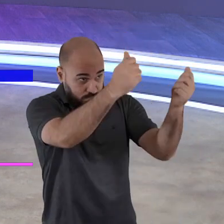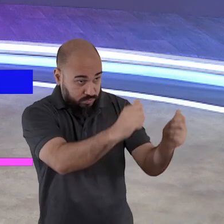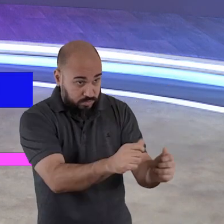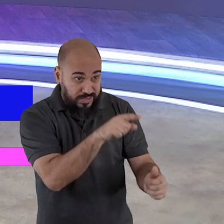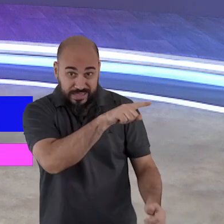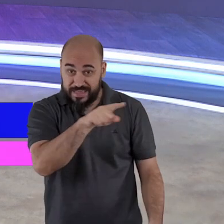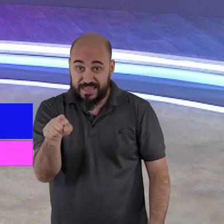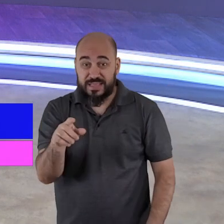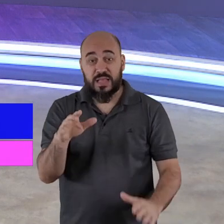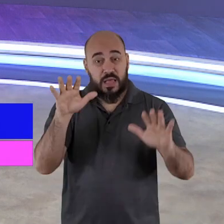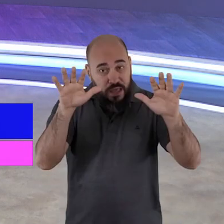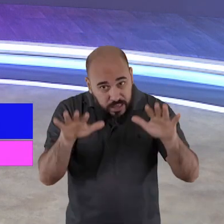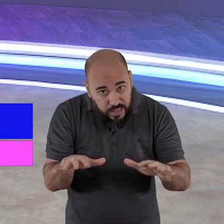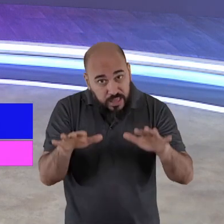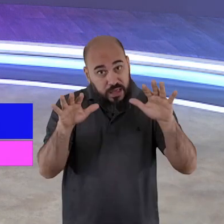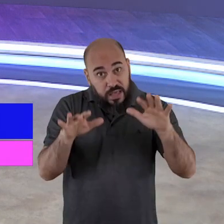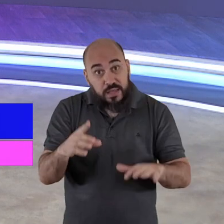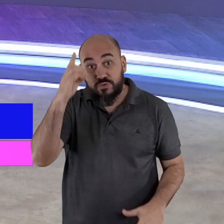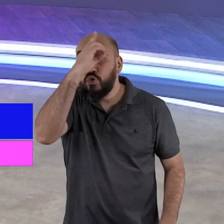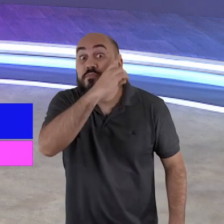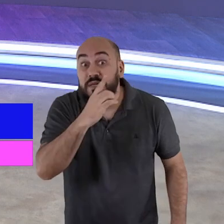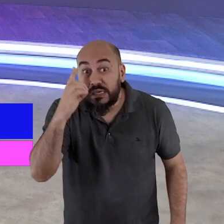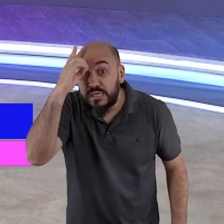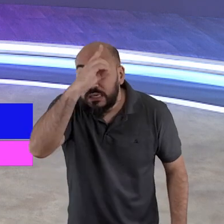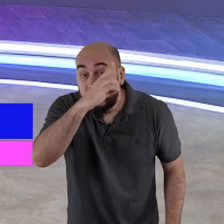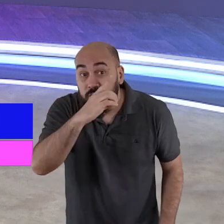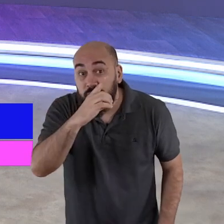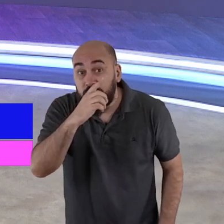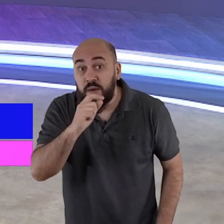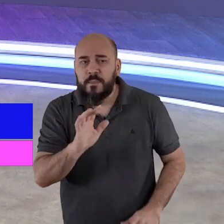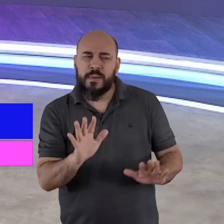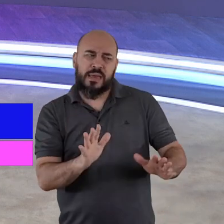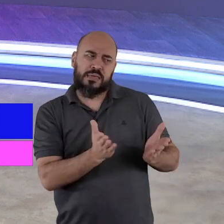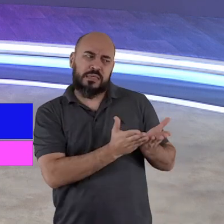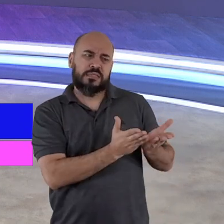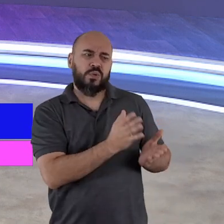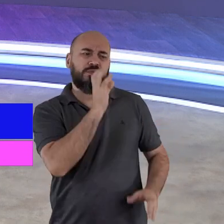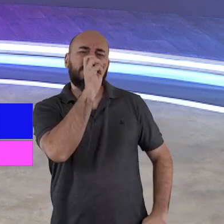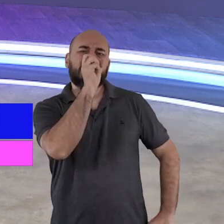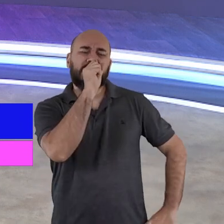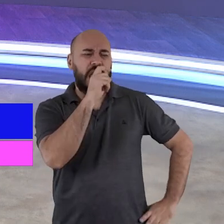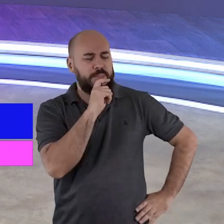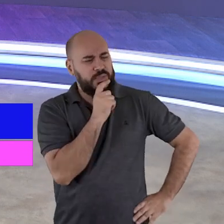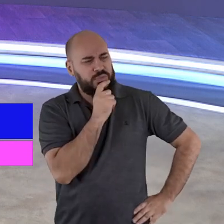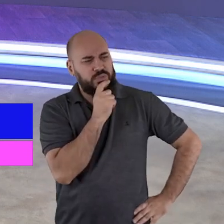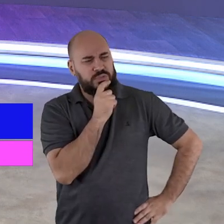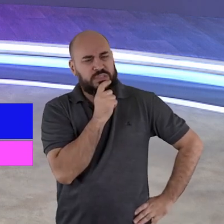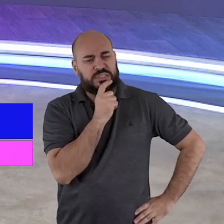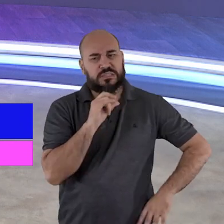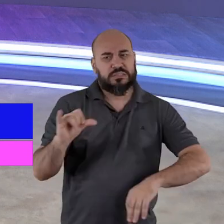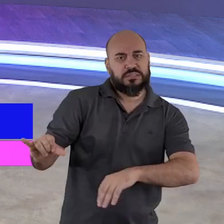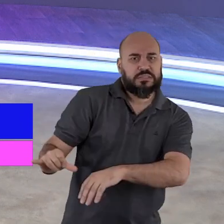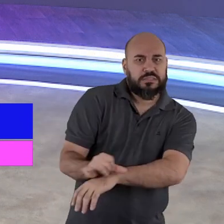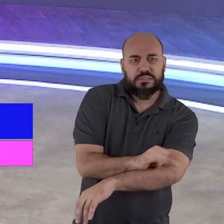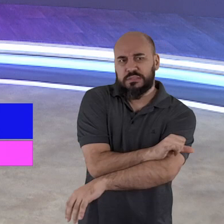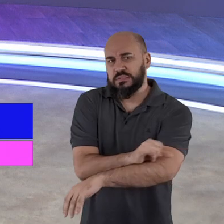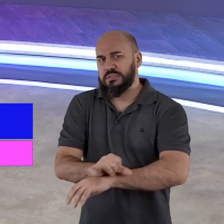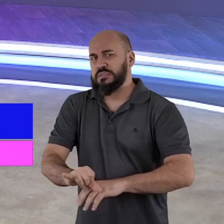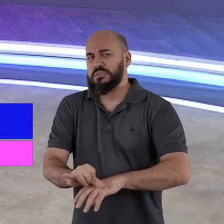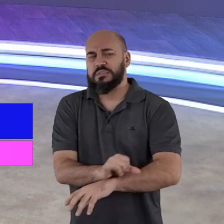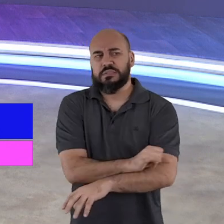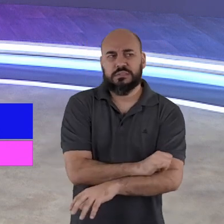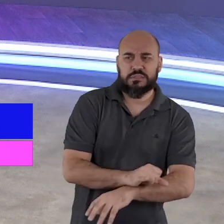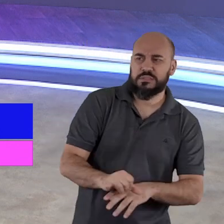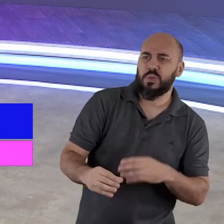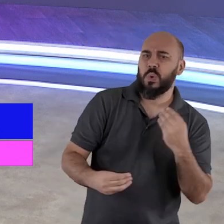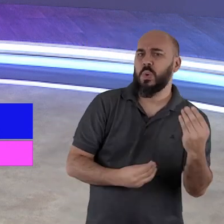sábado, ele precisou criar uma forma, um meio de um entendimento